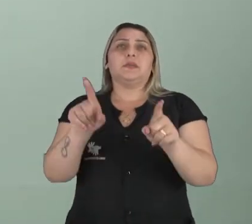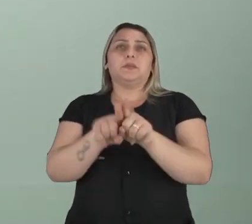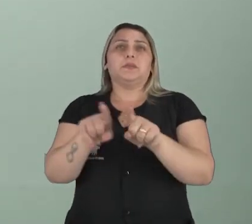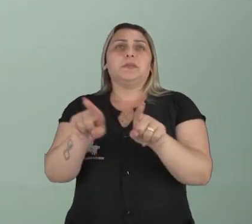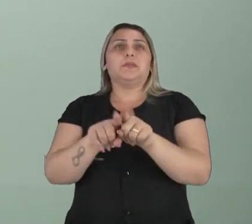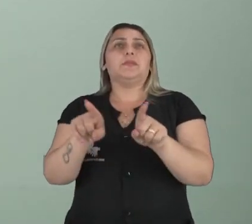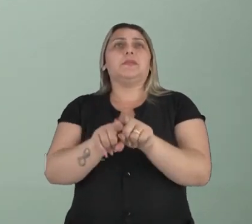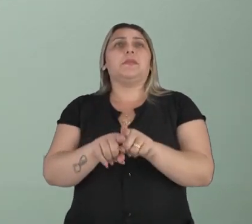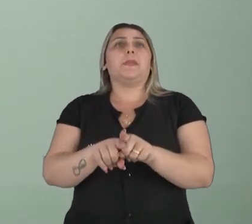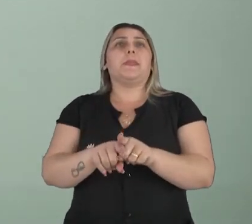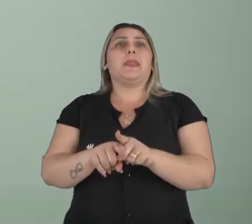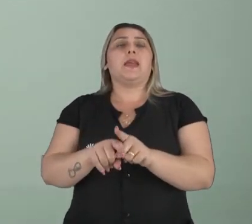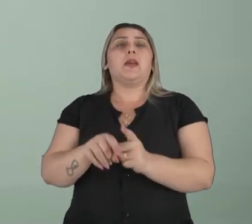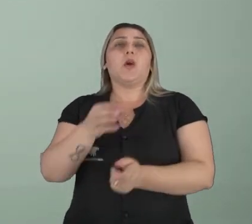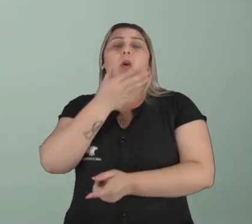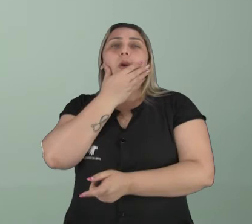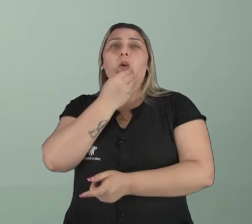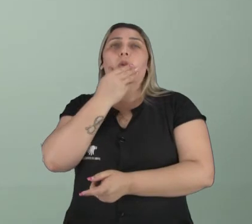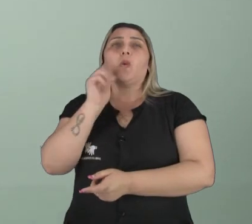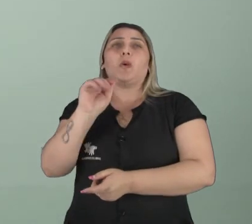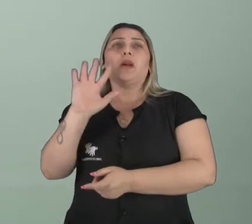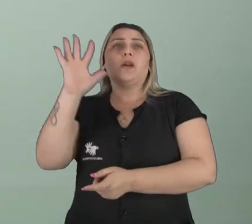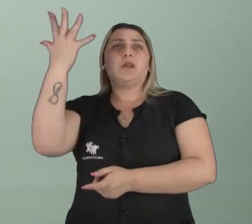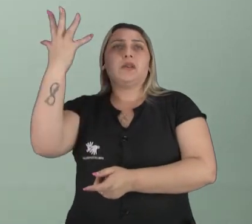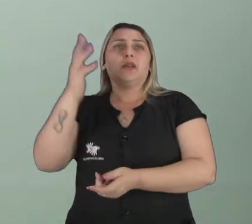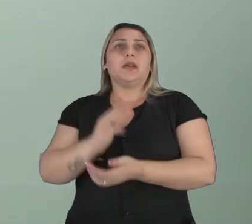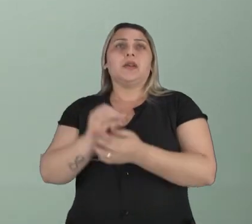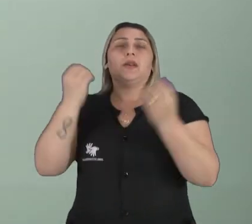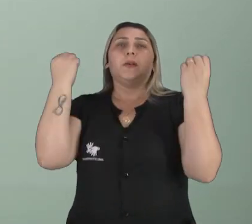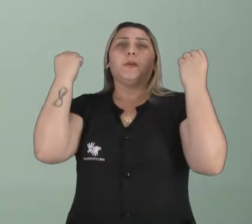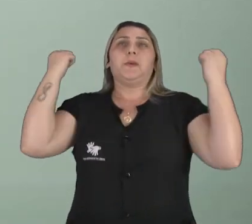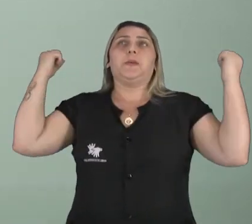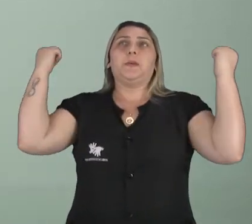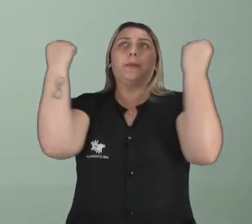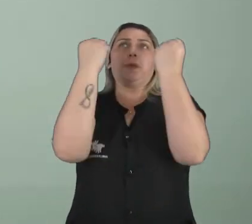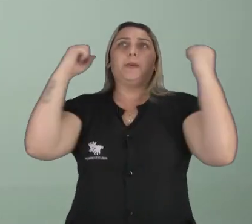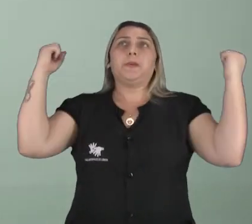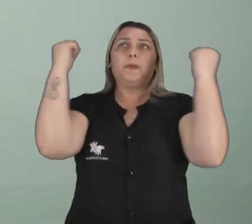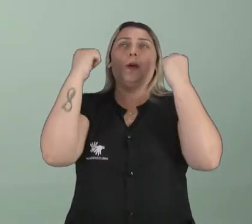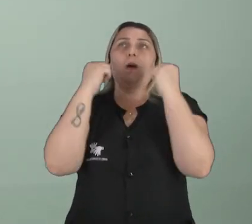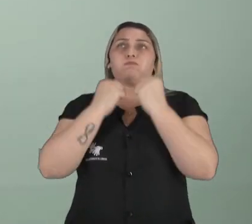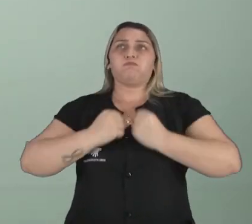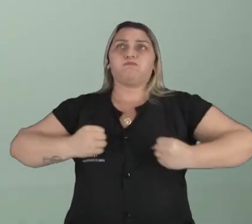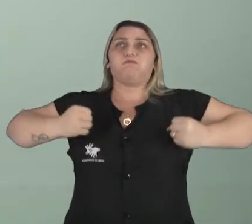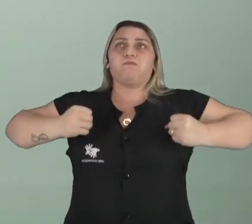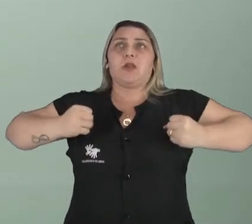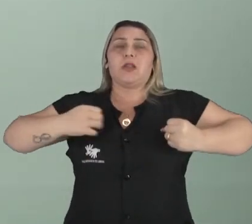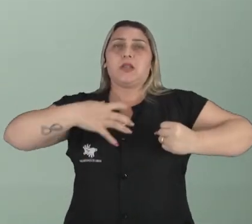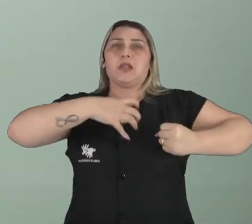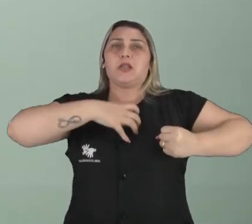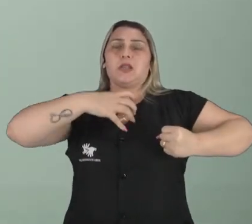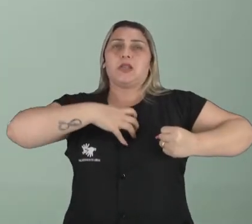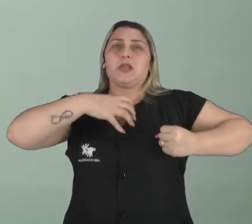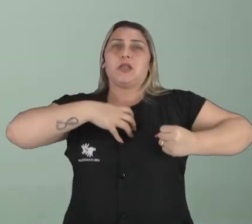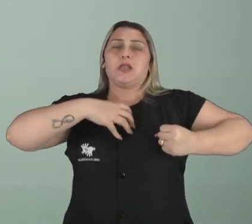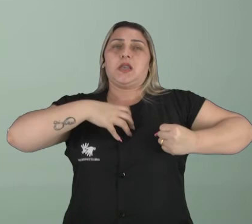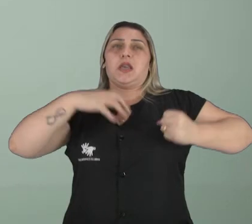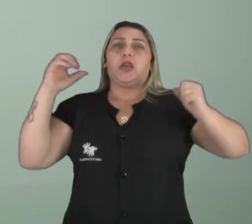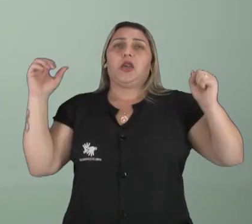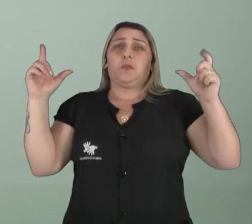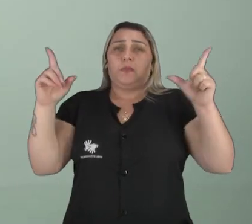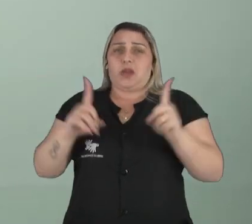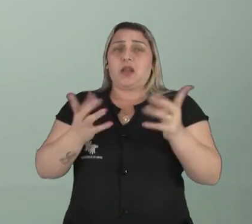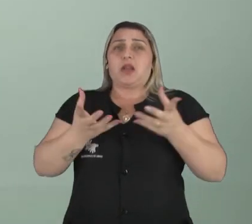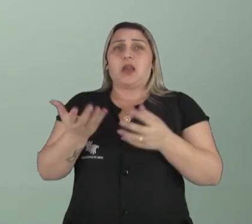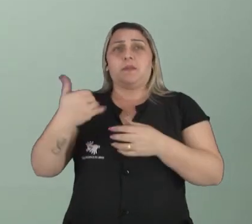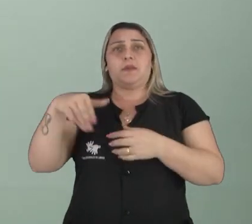que é mais os meninos que que acontece eles malhão malhão ficam grande mesmo assim se sente pequeno quero ficar em